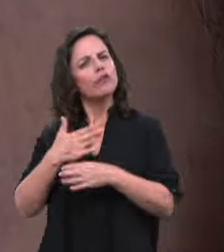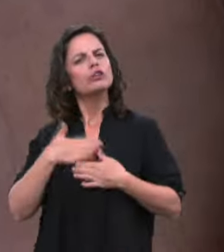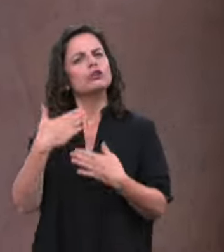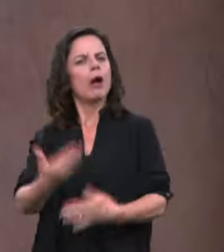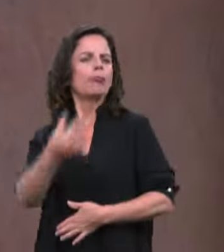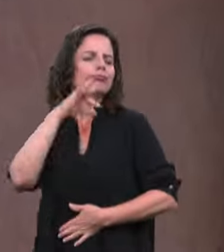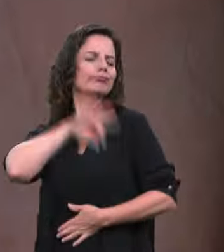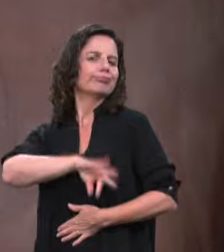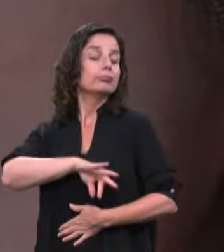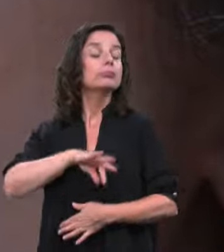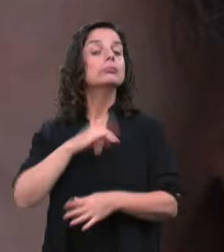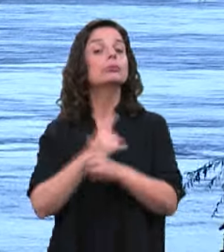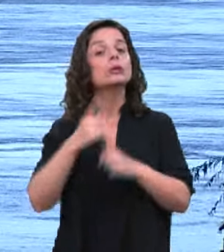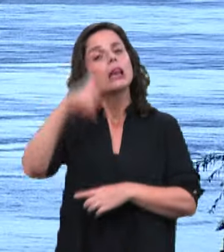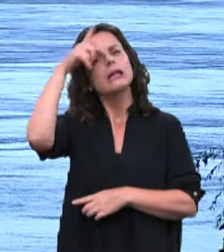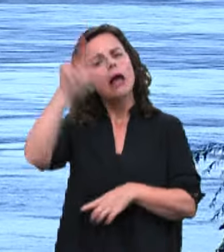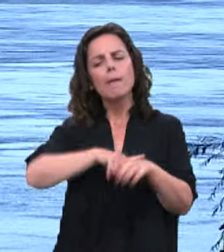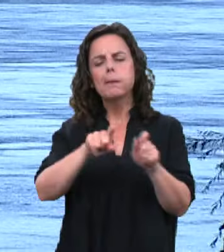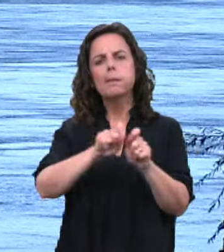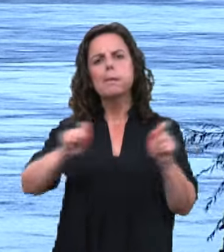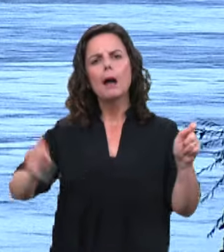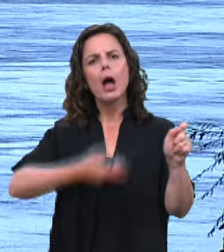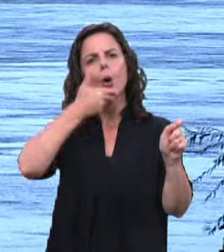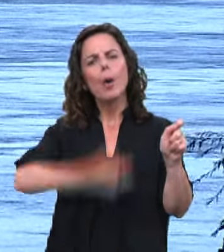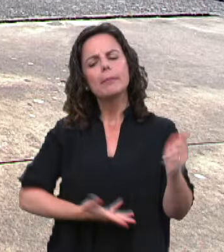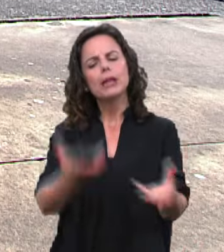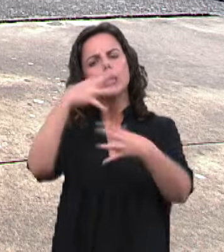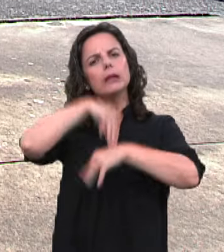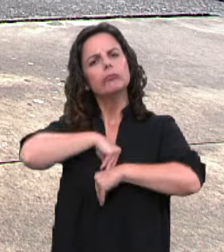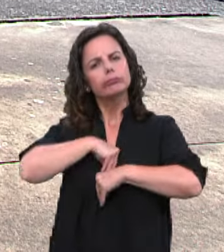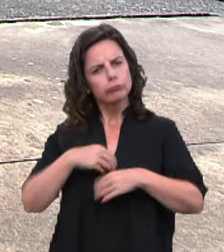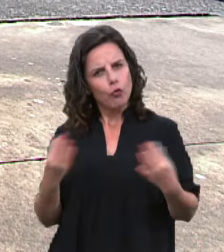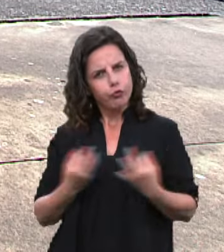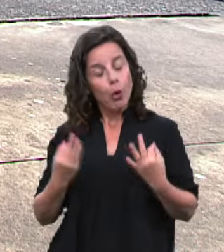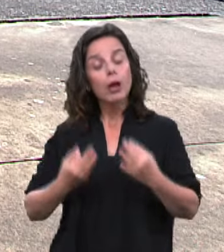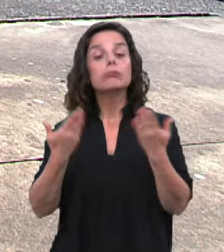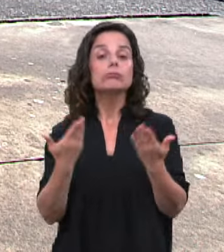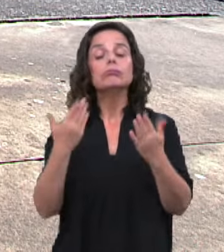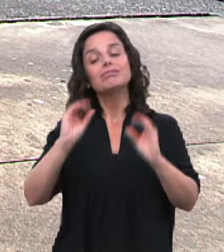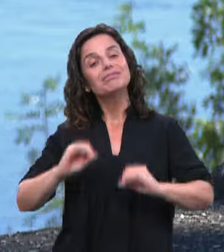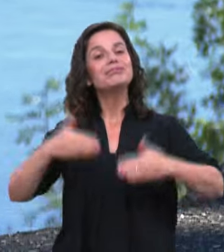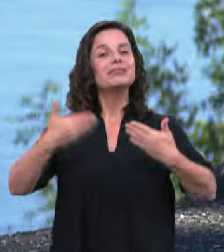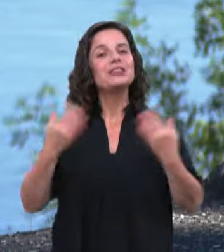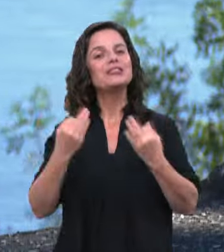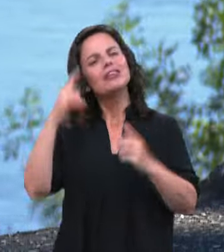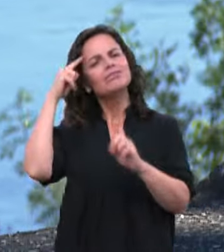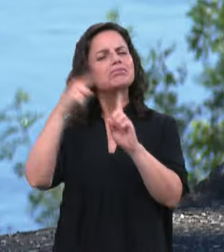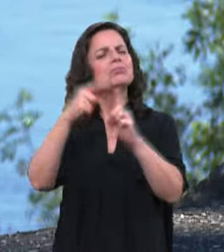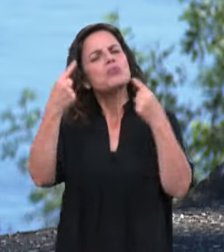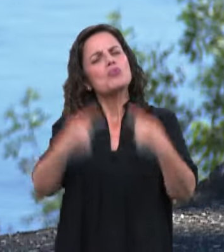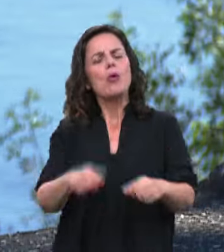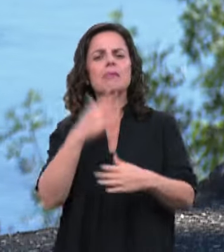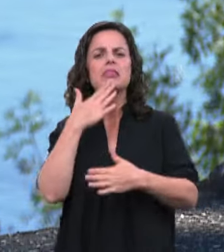pelas competências que fui adquirindo ao longo da licenciatura. Quando eu iniciei, o meu objetivo era só uma questão de